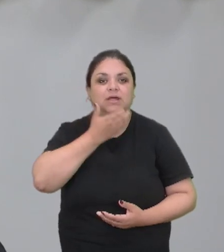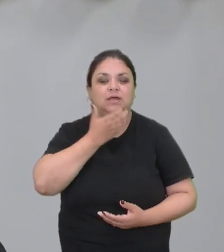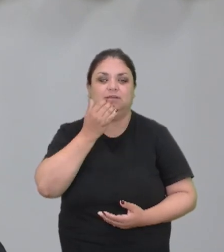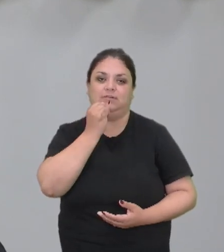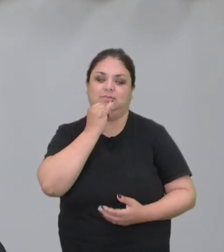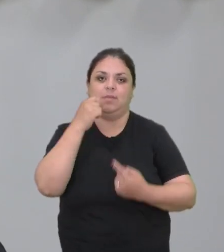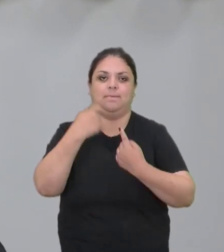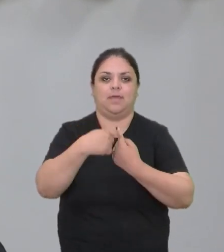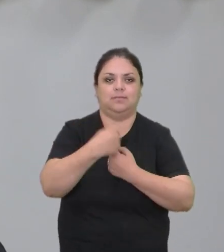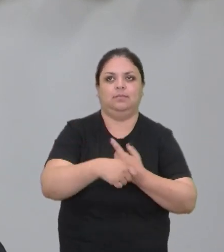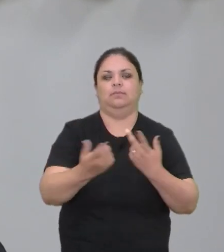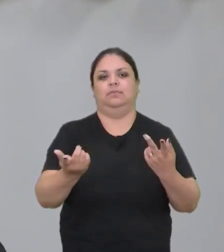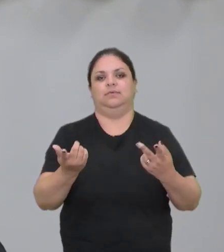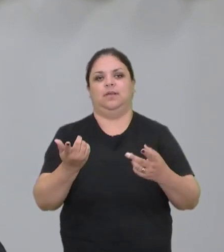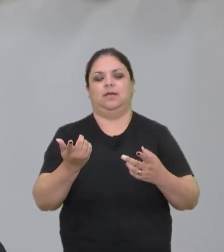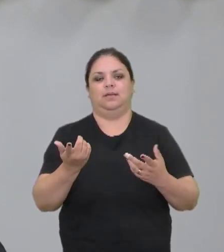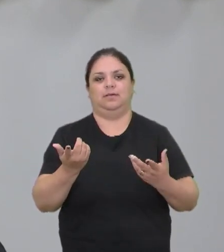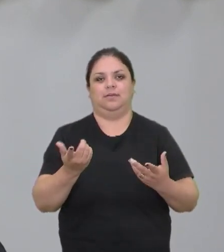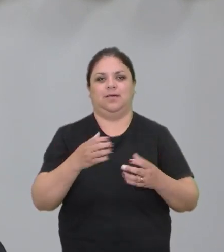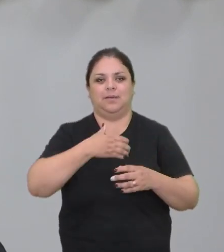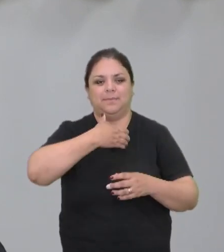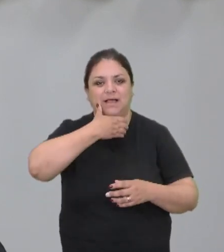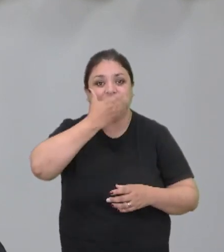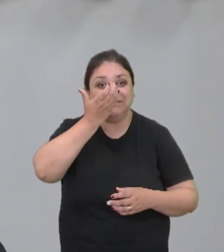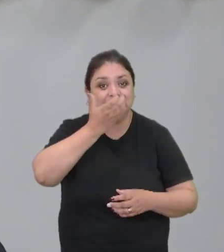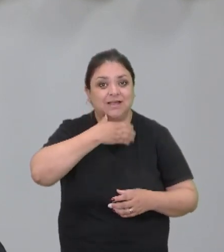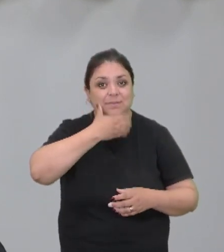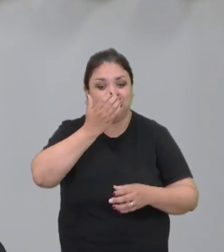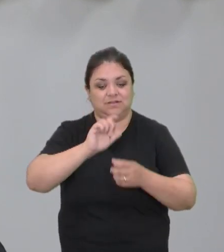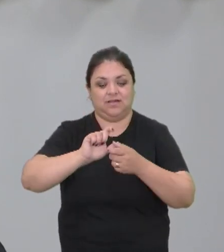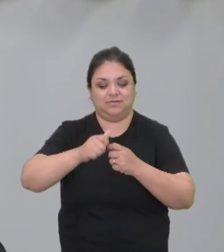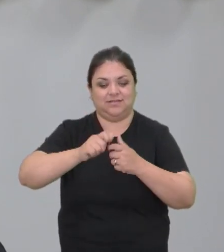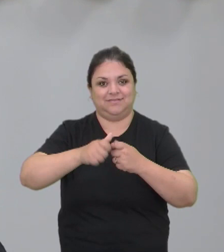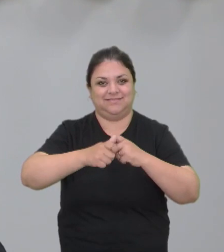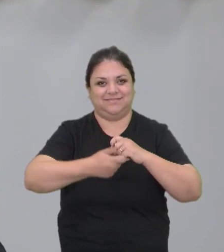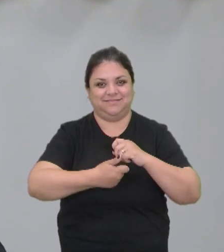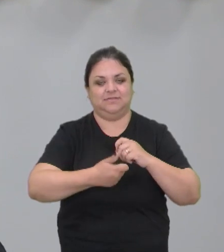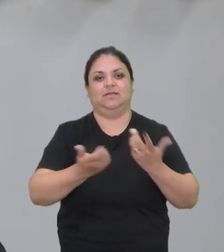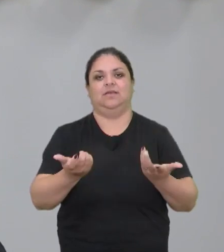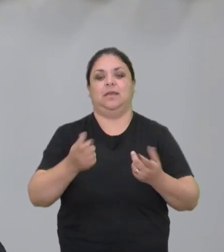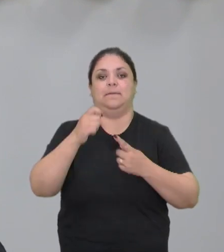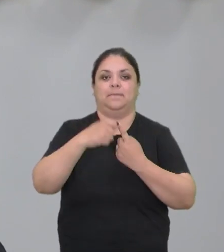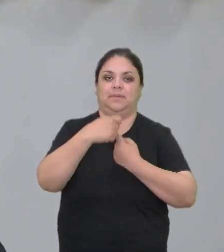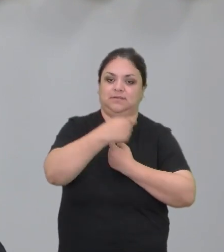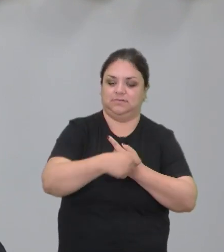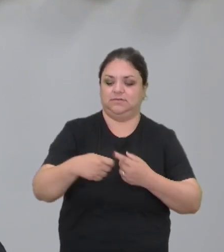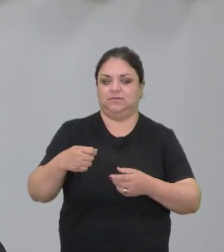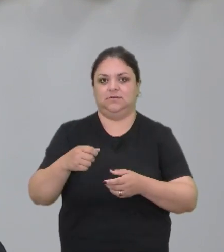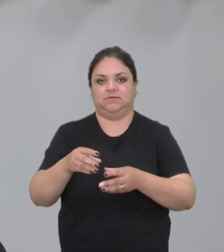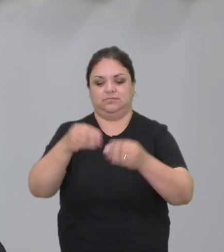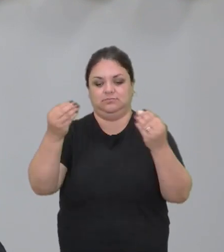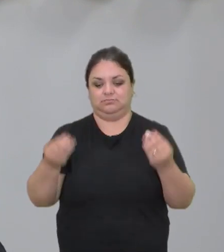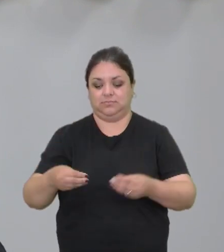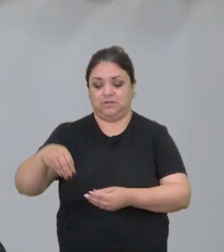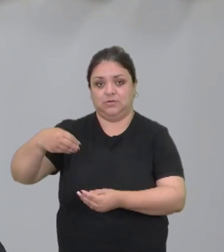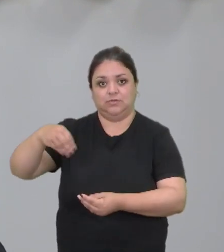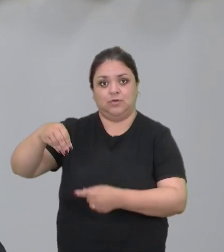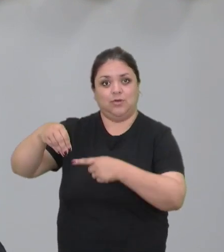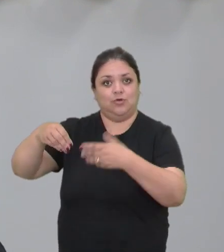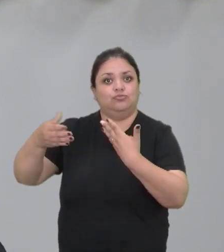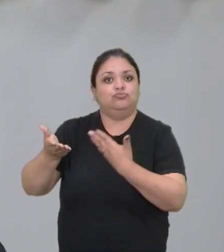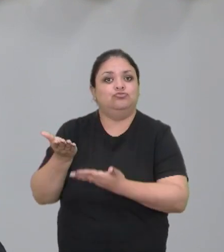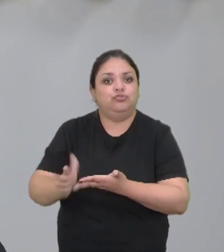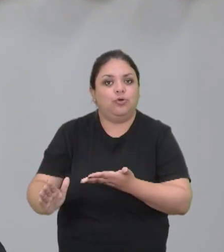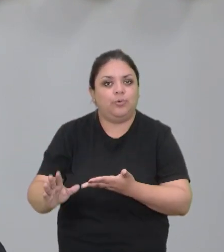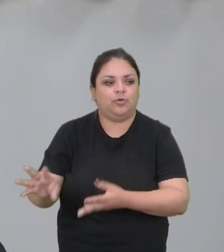de frutas, como por exemplo casca de maçã, a casca da banana, evitar os alimentos